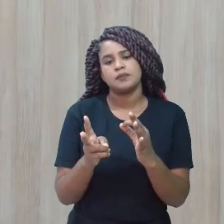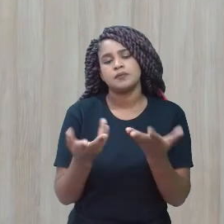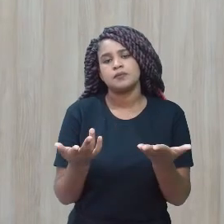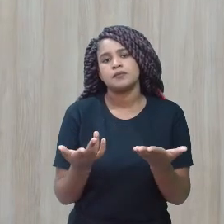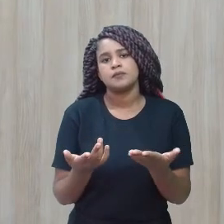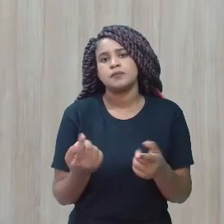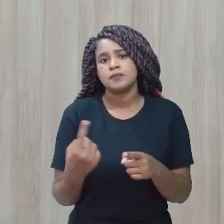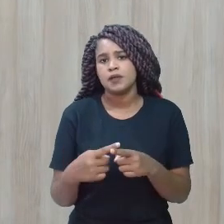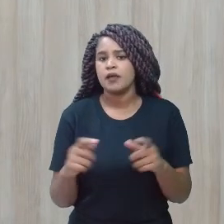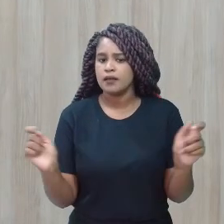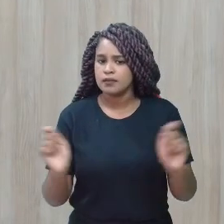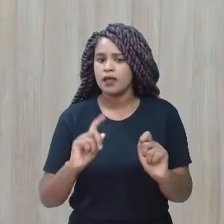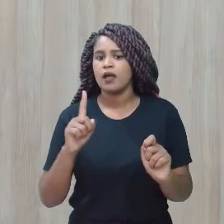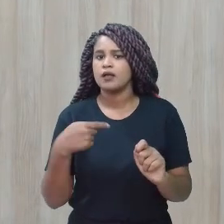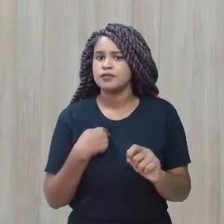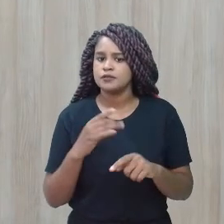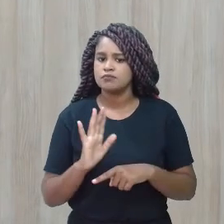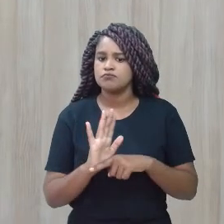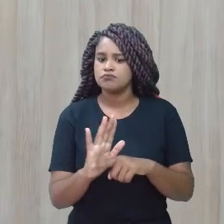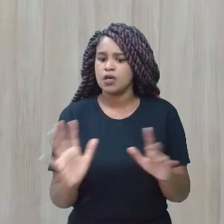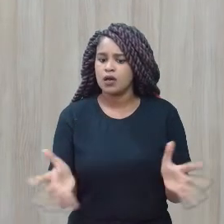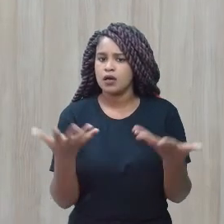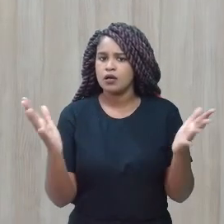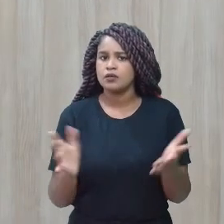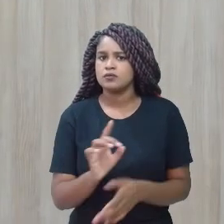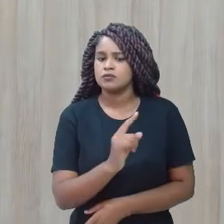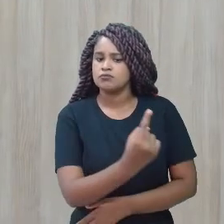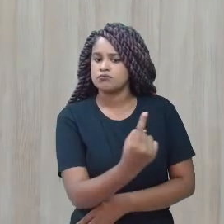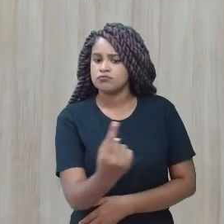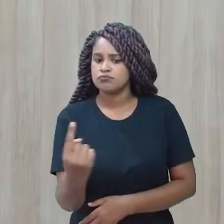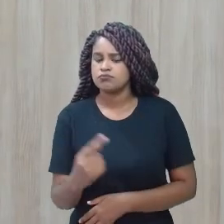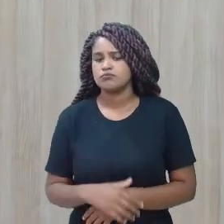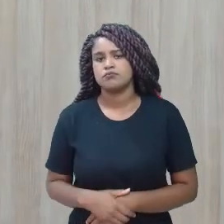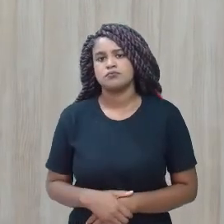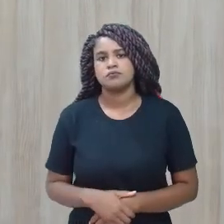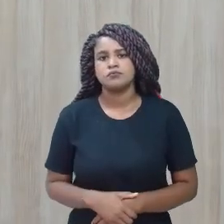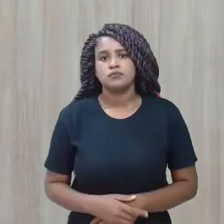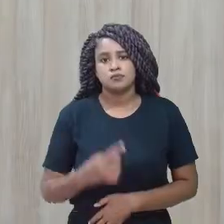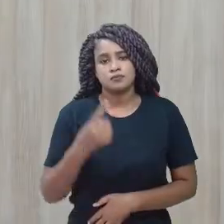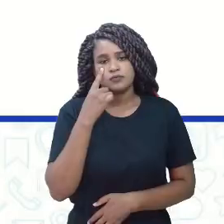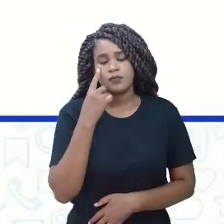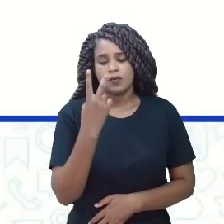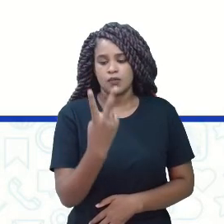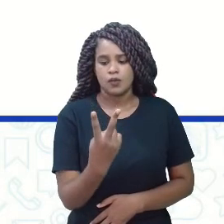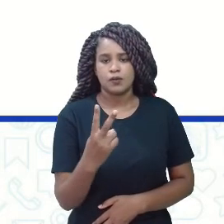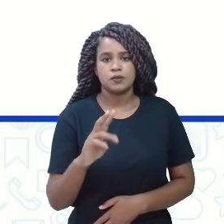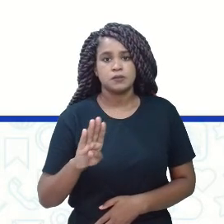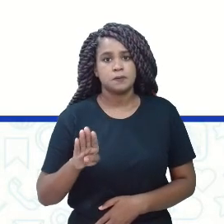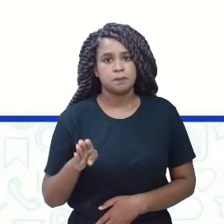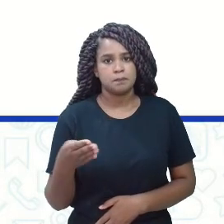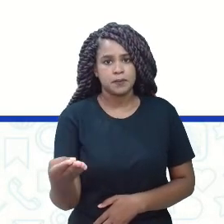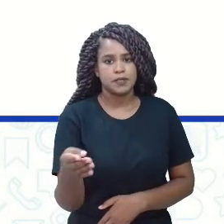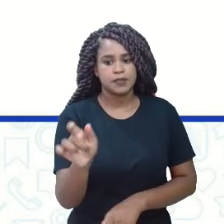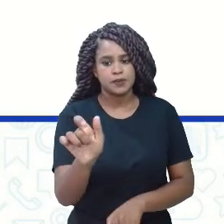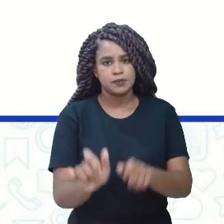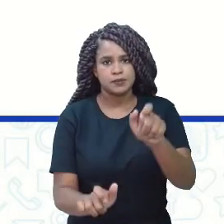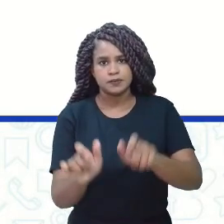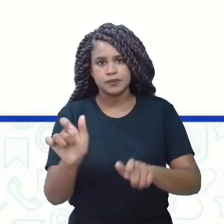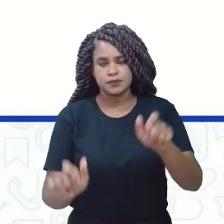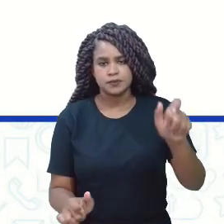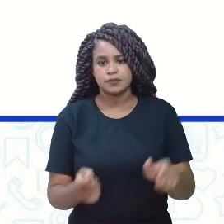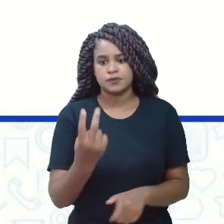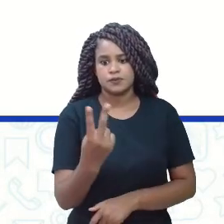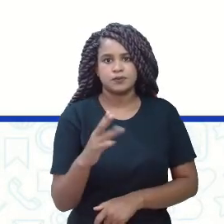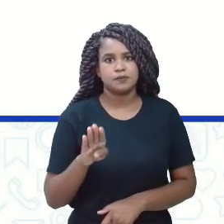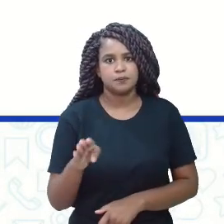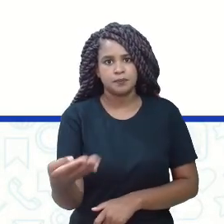pode fazer nossa parte individualmente, certo? Então, 2 bilhões de pessoas, né, sobre essa questão da água, de